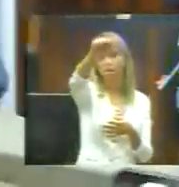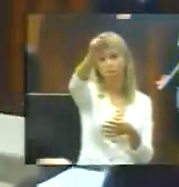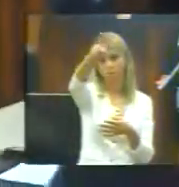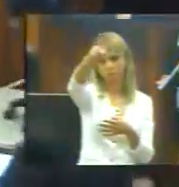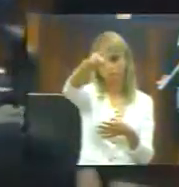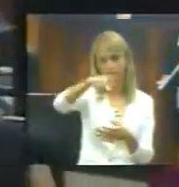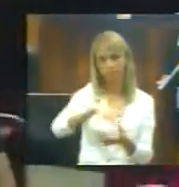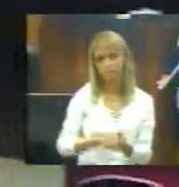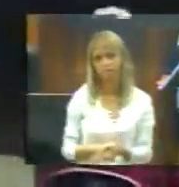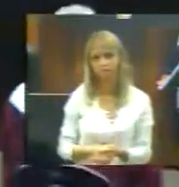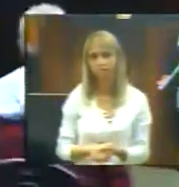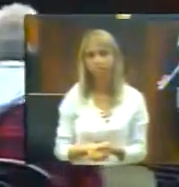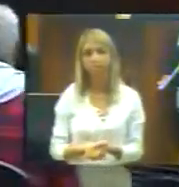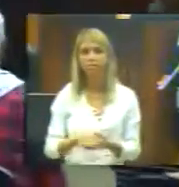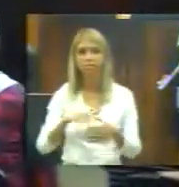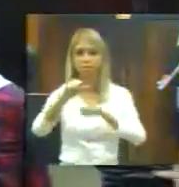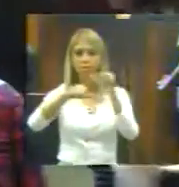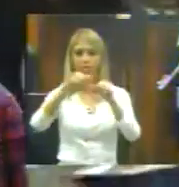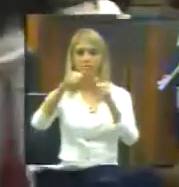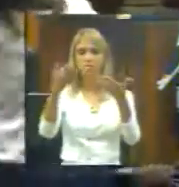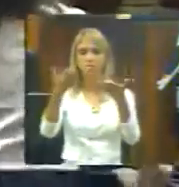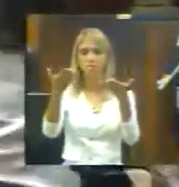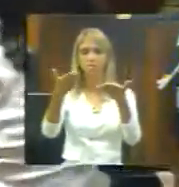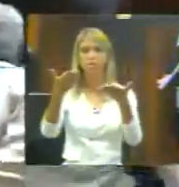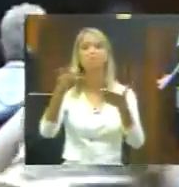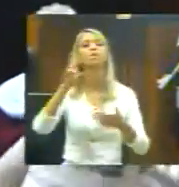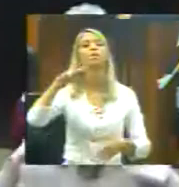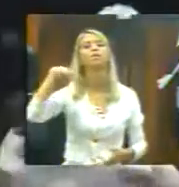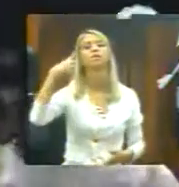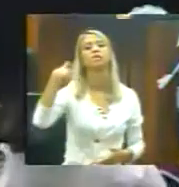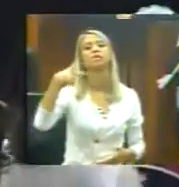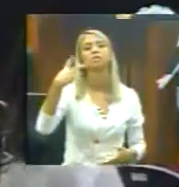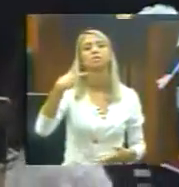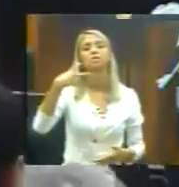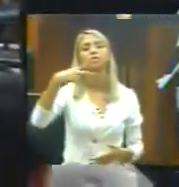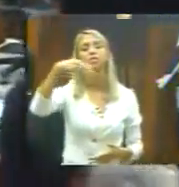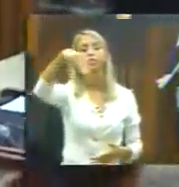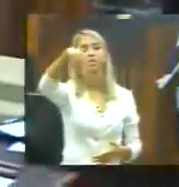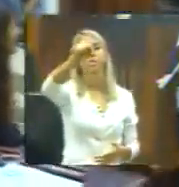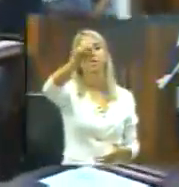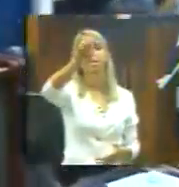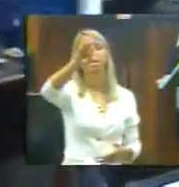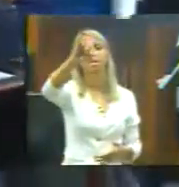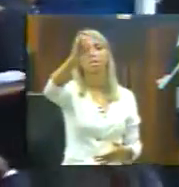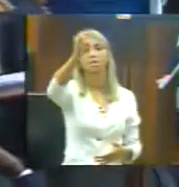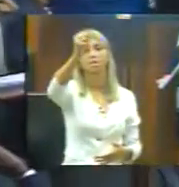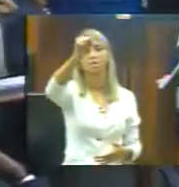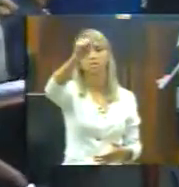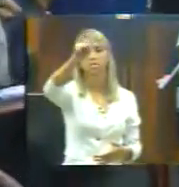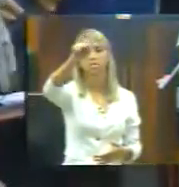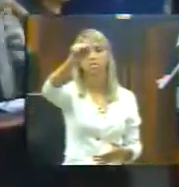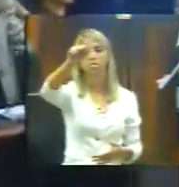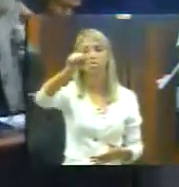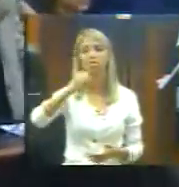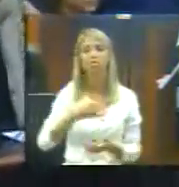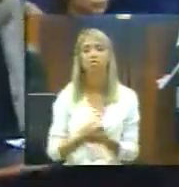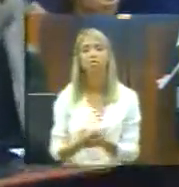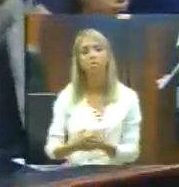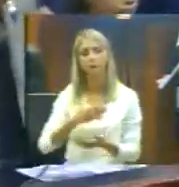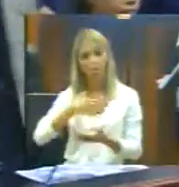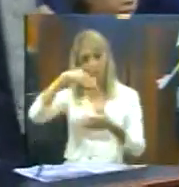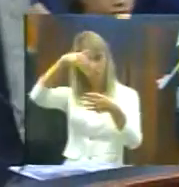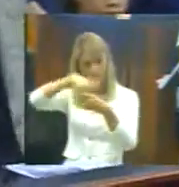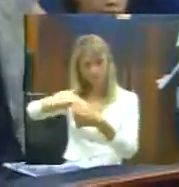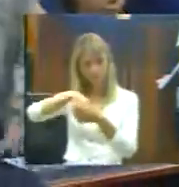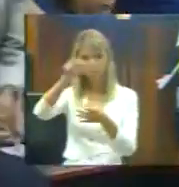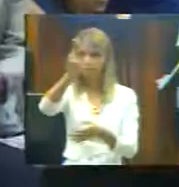Com a palavra, nosso nobre vereador Matheus Soares. O voto vai para a candidata Mayara.